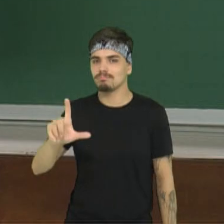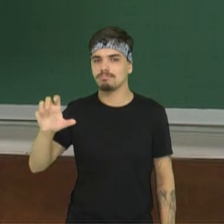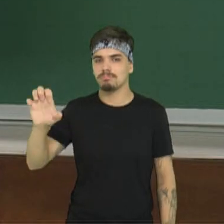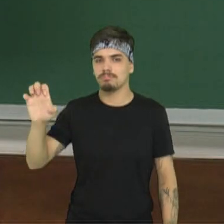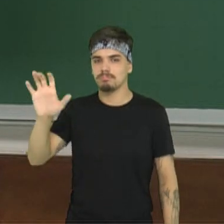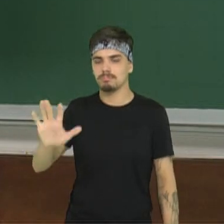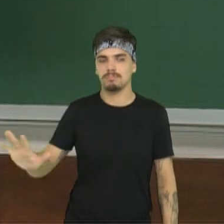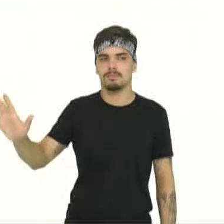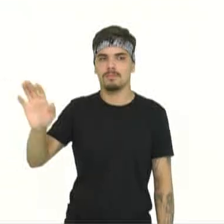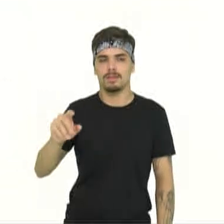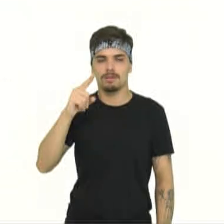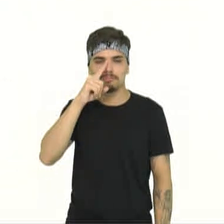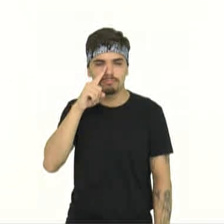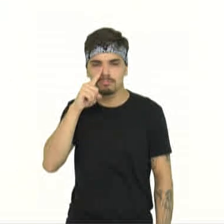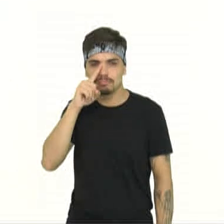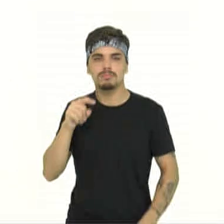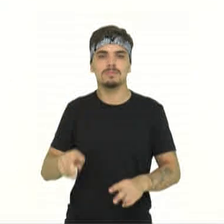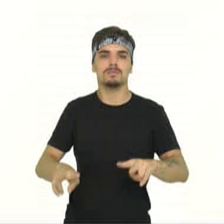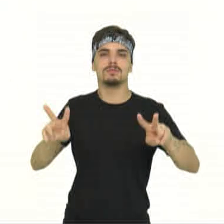mais grave aí, né?